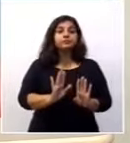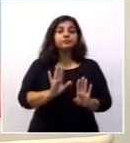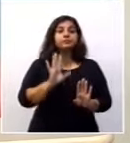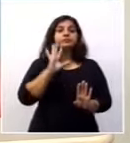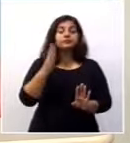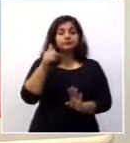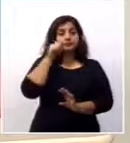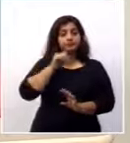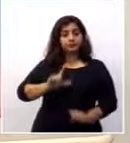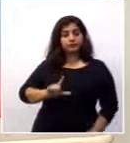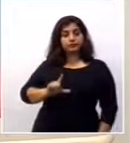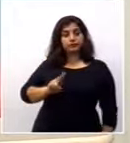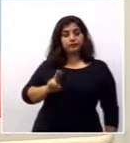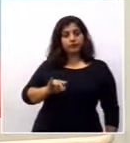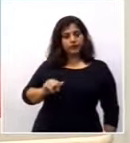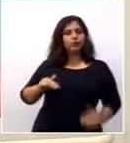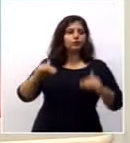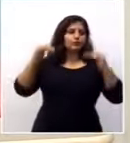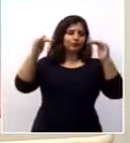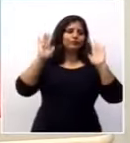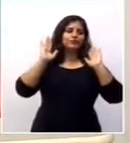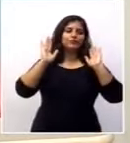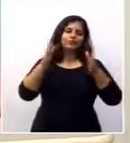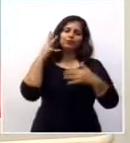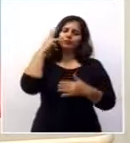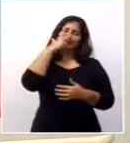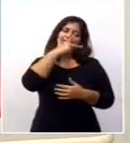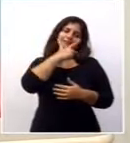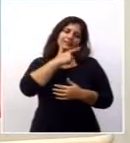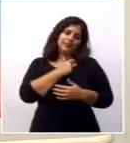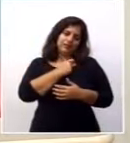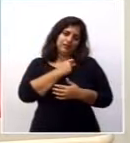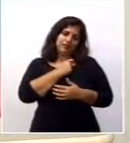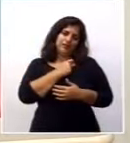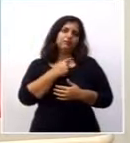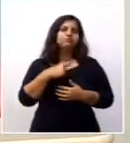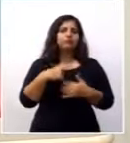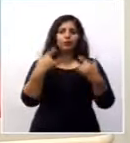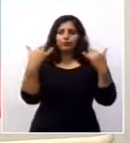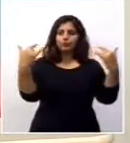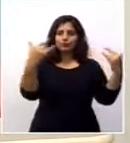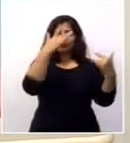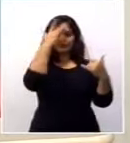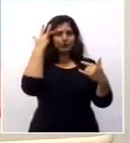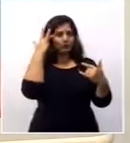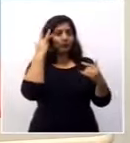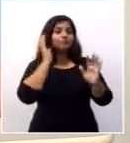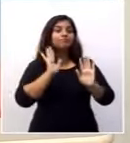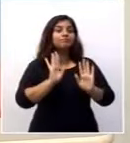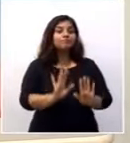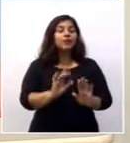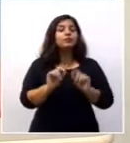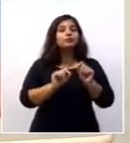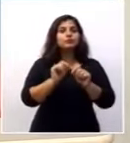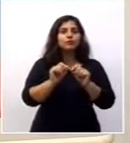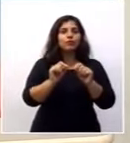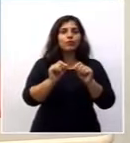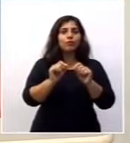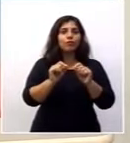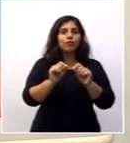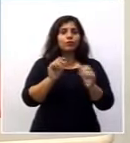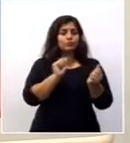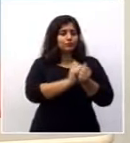a Luzia, ela cresceu, era uma menina muito bonita, chamava muito a atenção, mas ela só tinha olhos